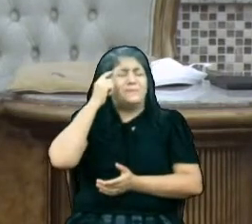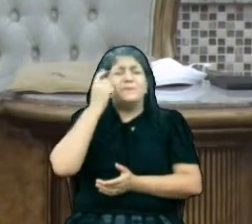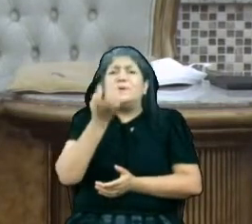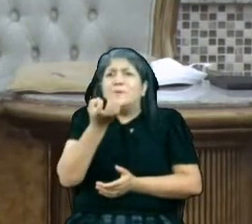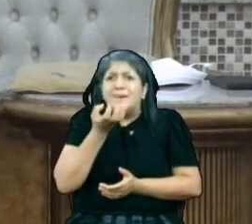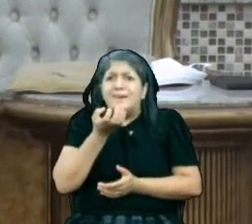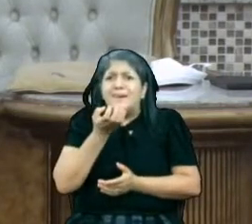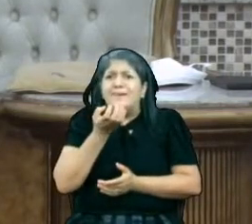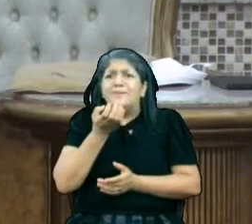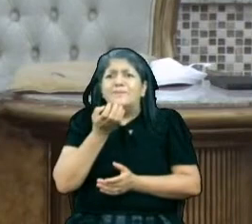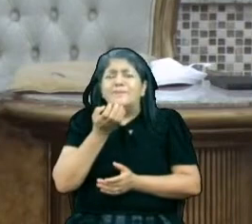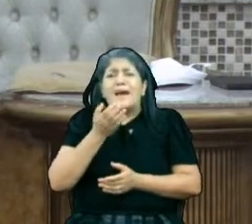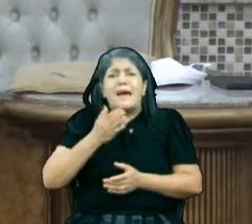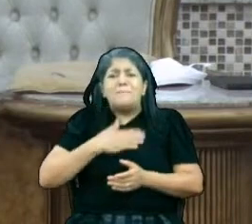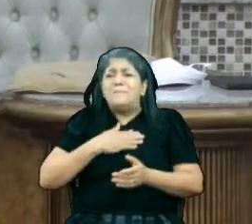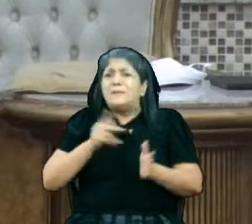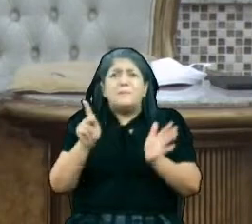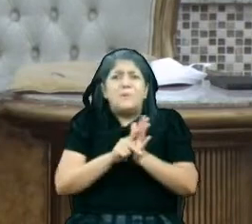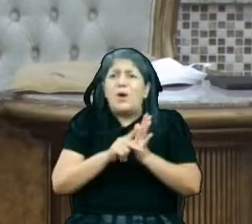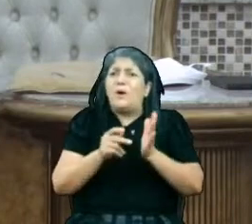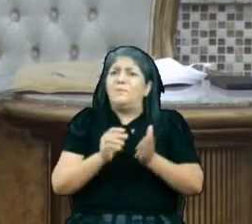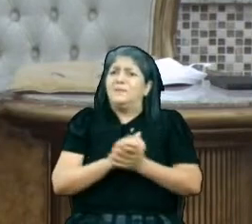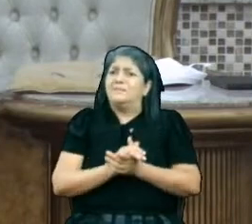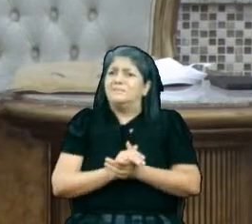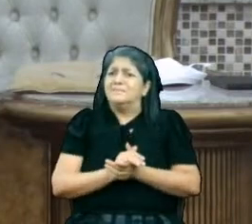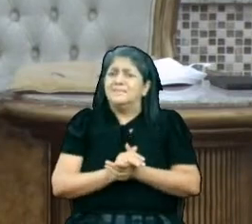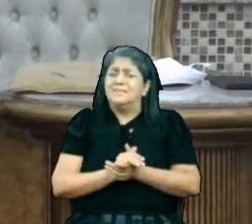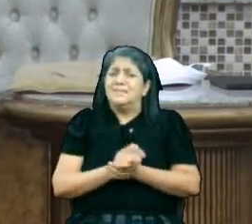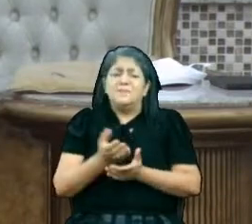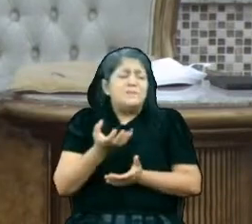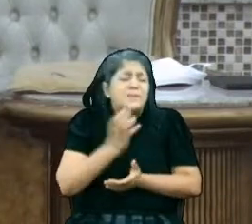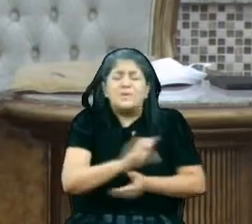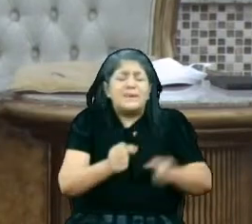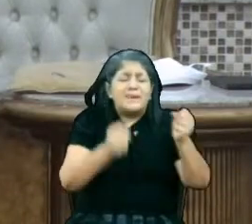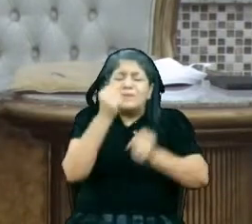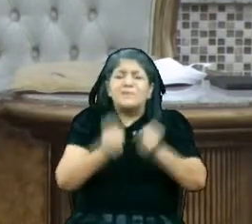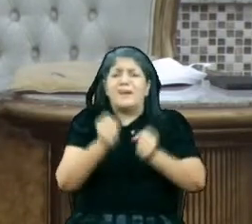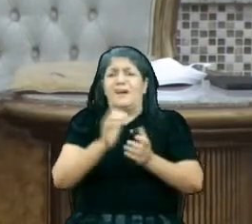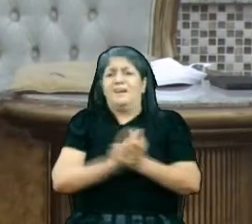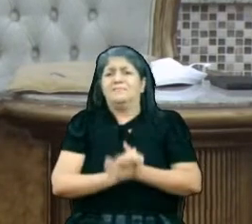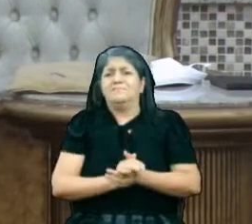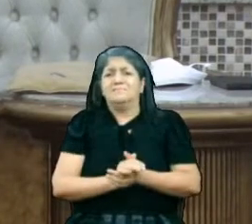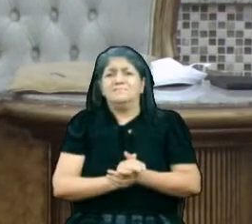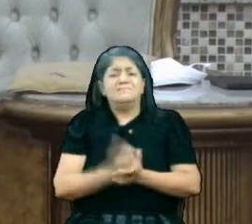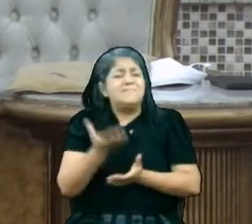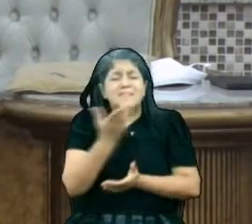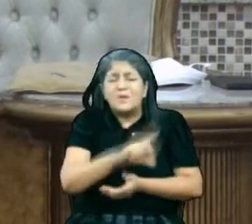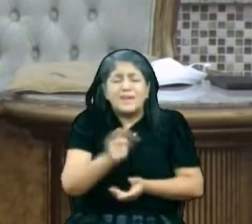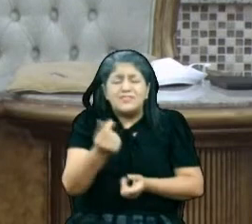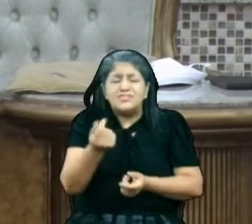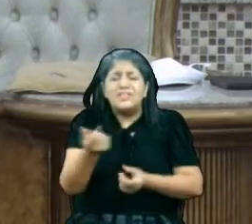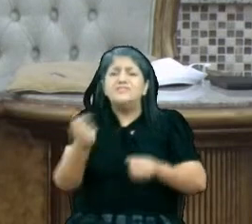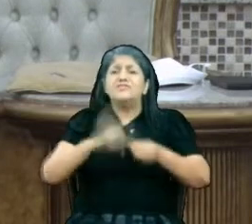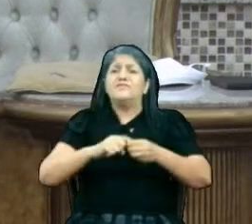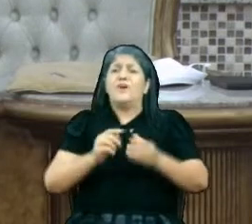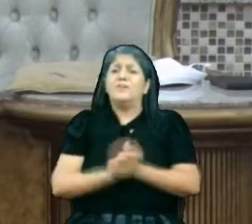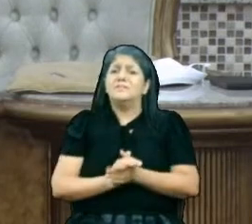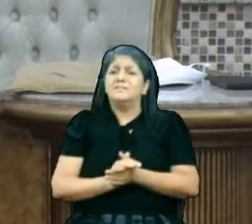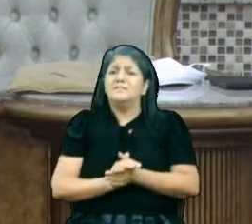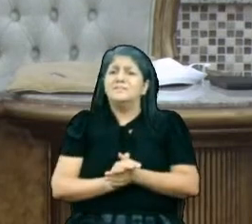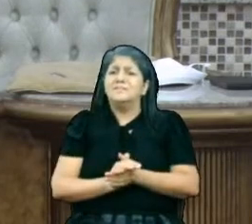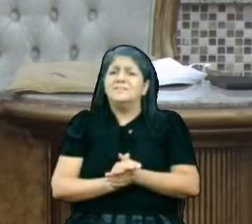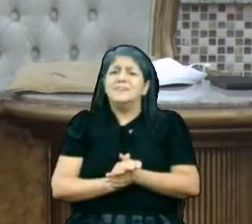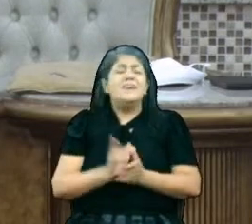aliança que eu me casei com a minha esposa seu filho achei importante aquilo ali aquele valor que aquele moço estava dando